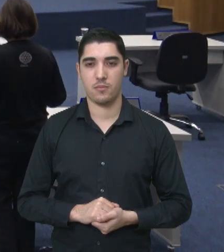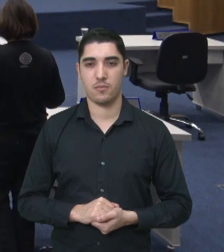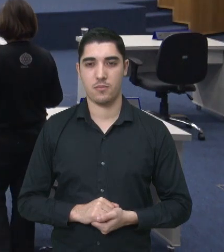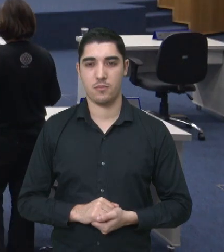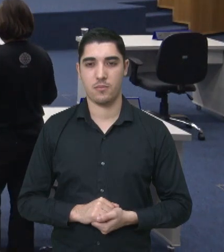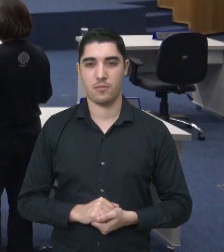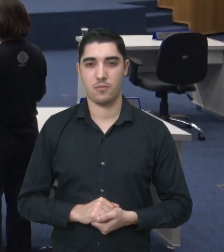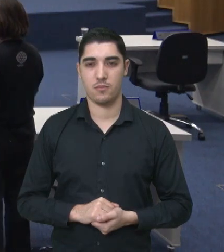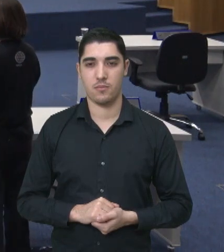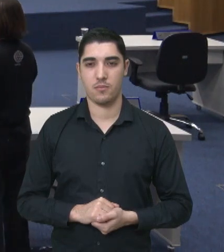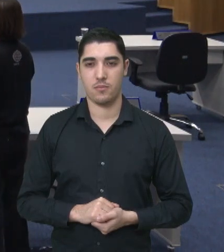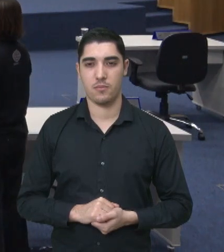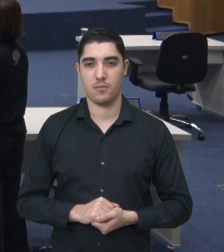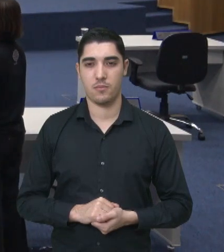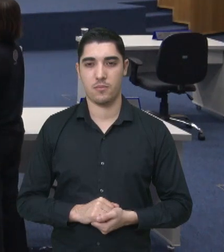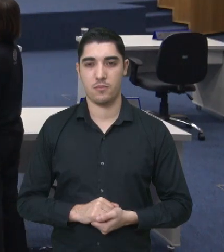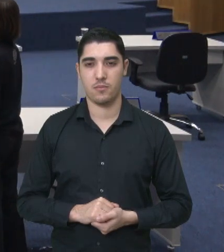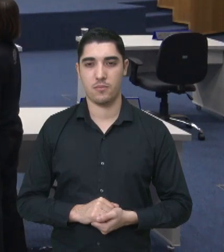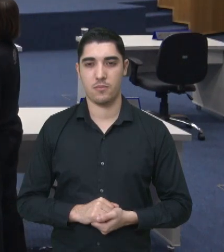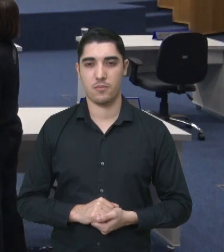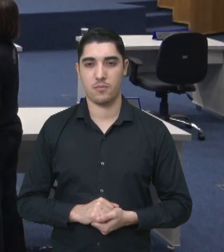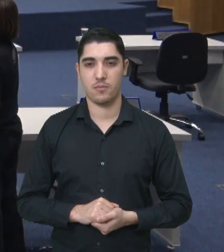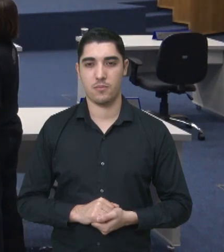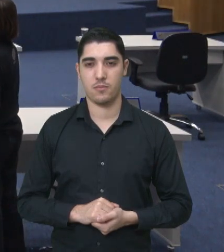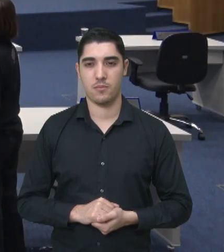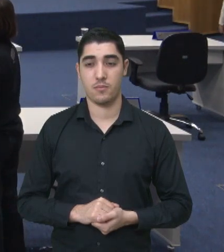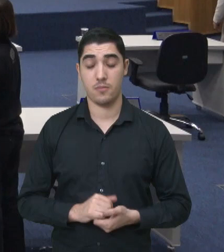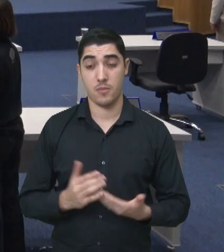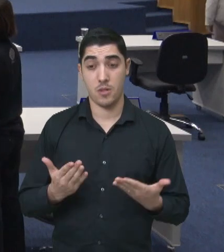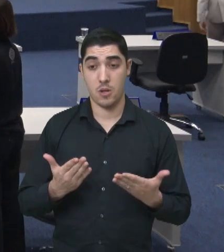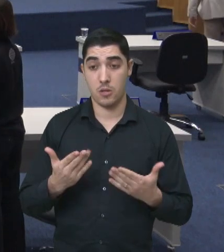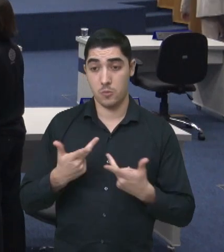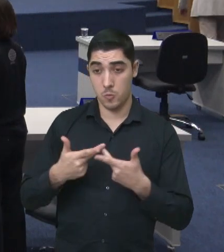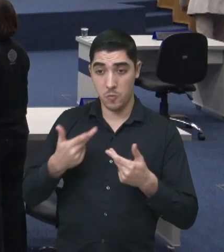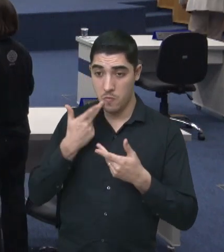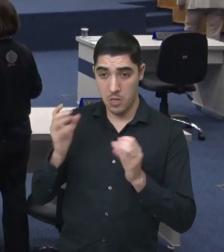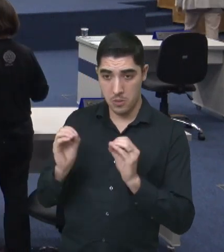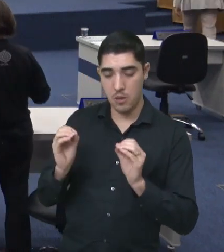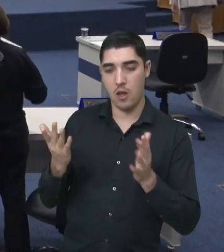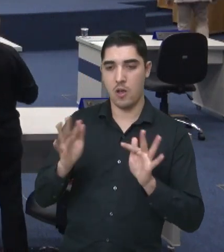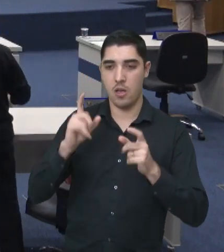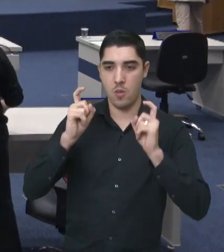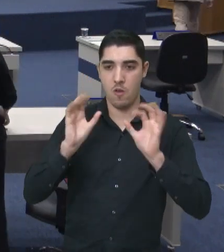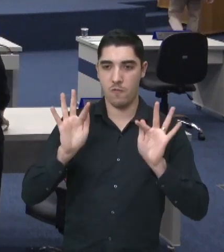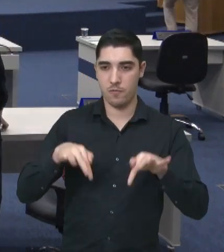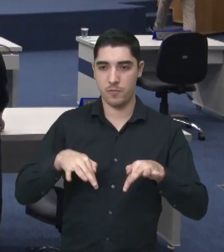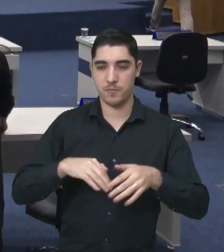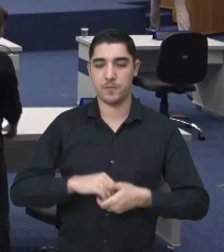Nada mais havendo a tratar, está encerrada a presente sessão.